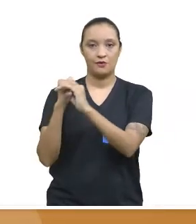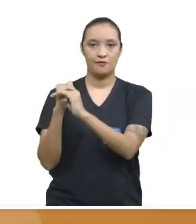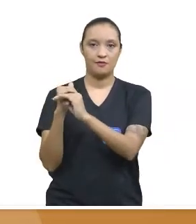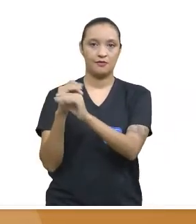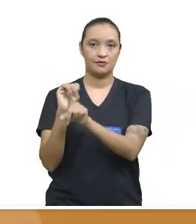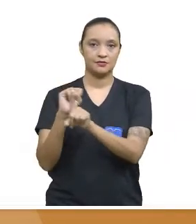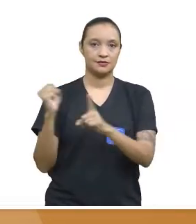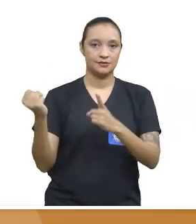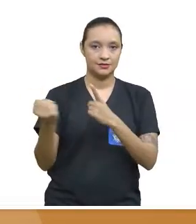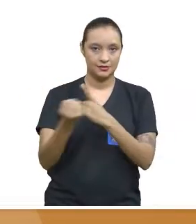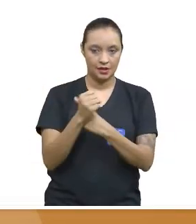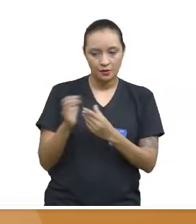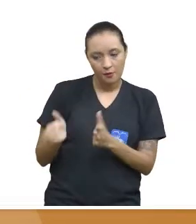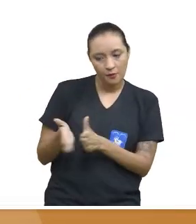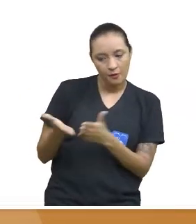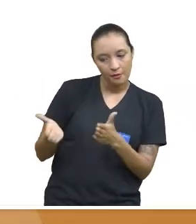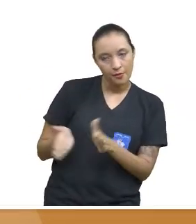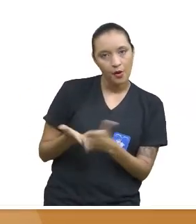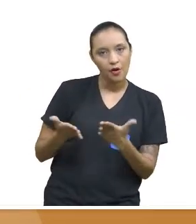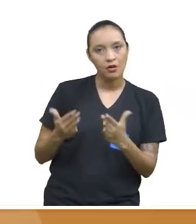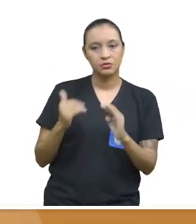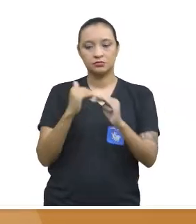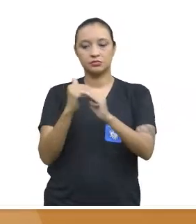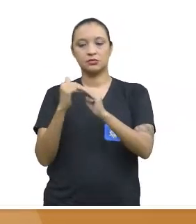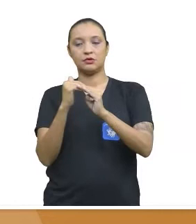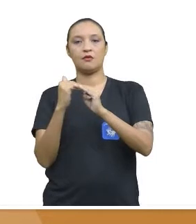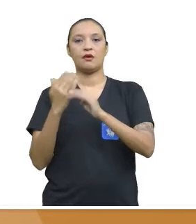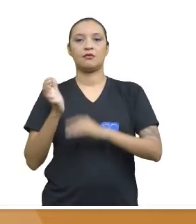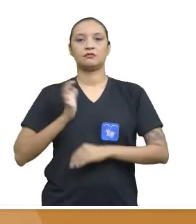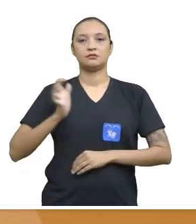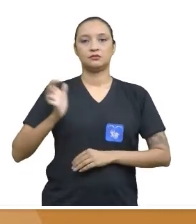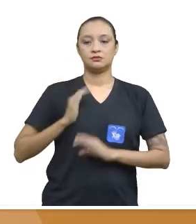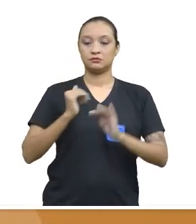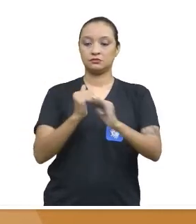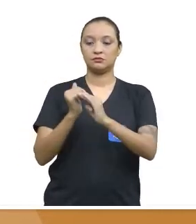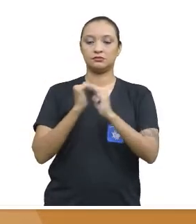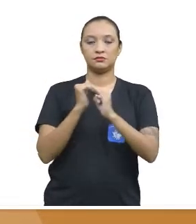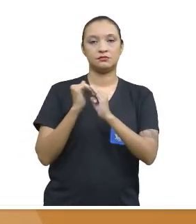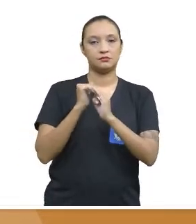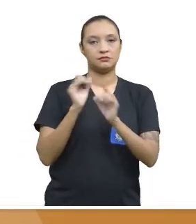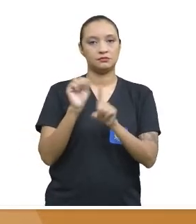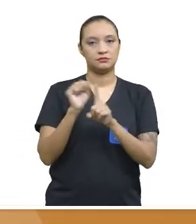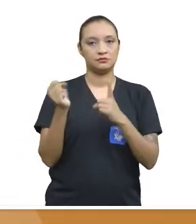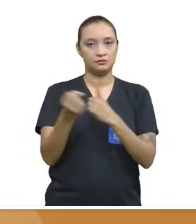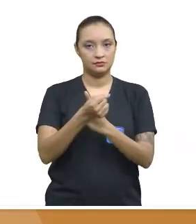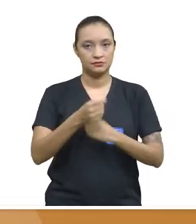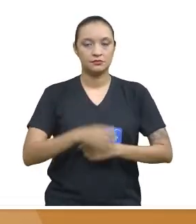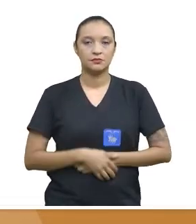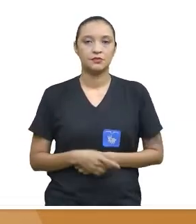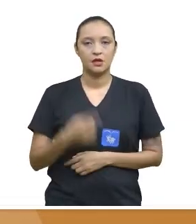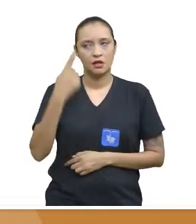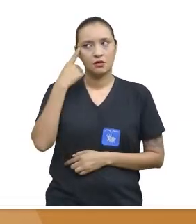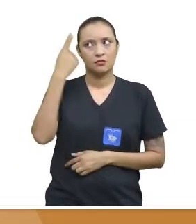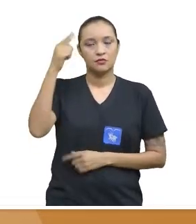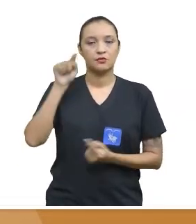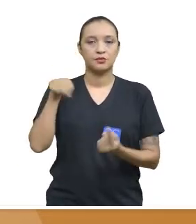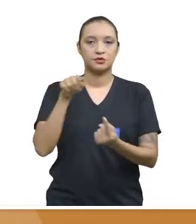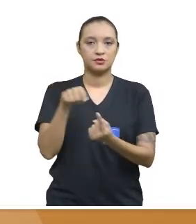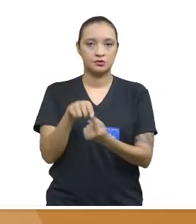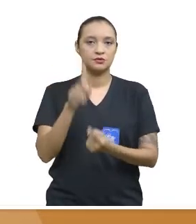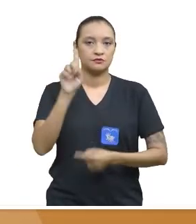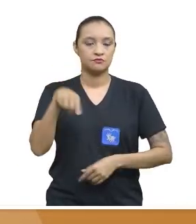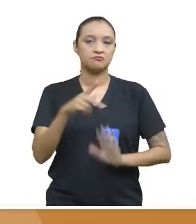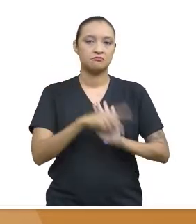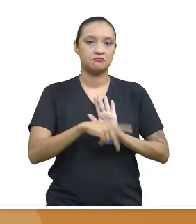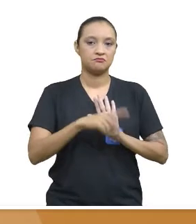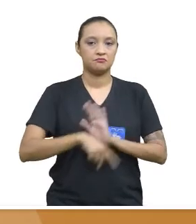a sociedade brasileira para estabelecer uma igualdade social. Apenas esse era o seu projeto, ok?